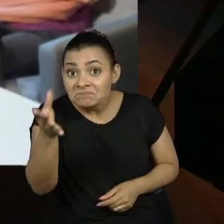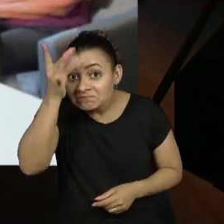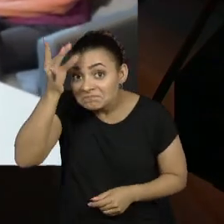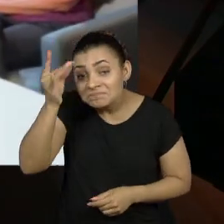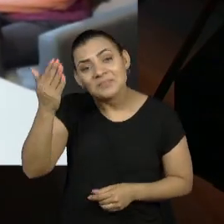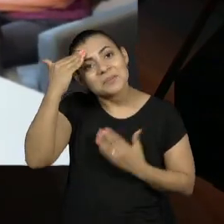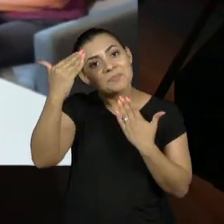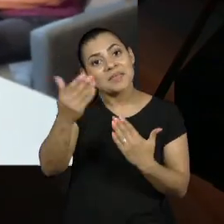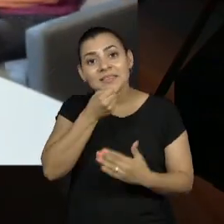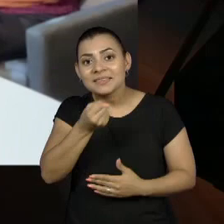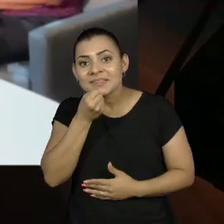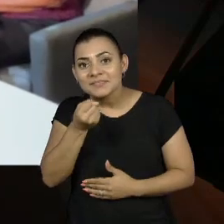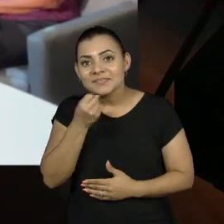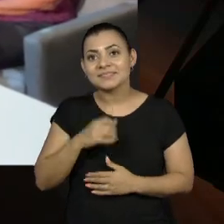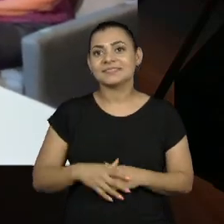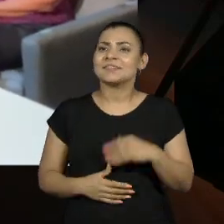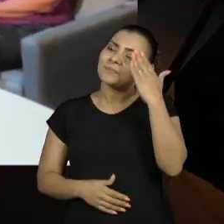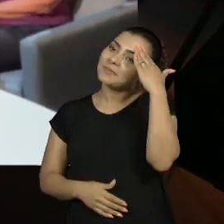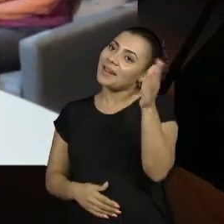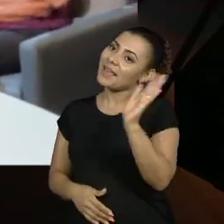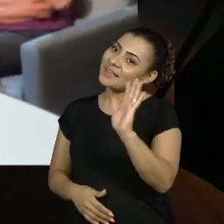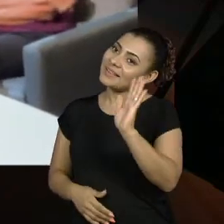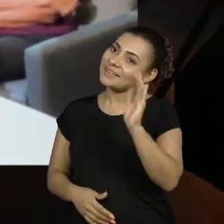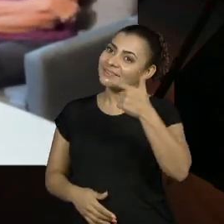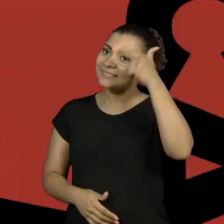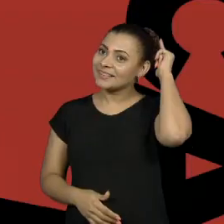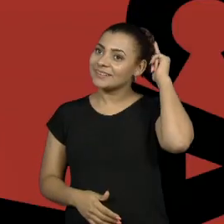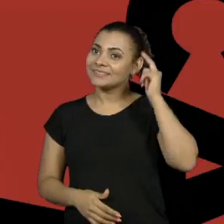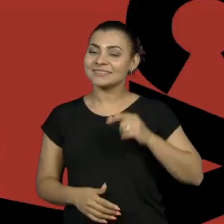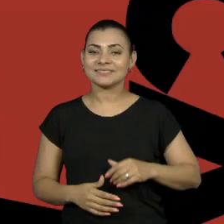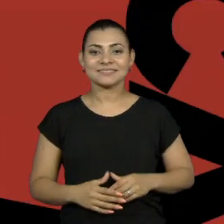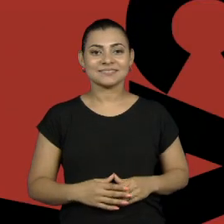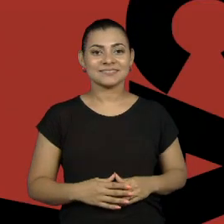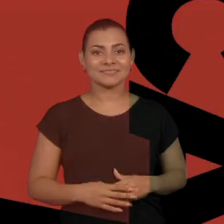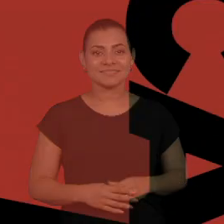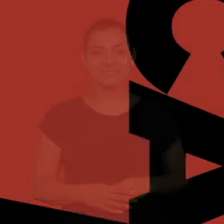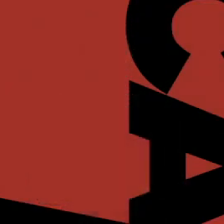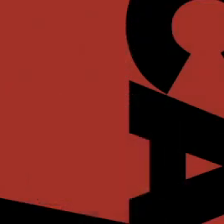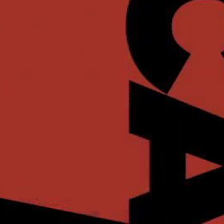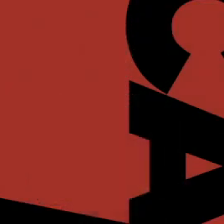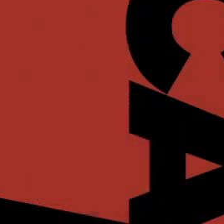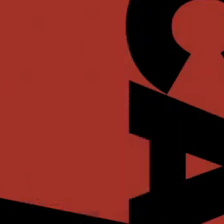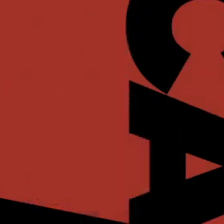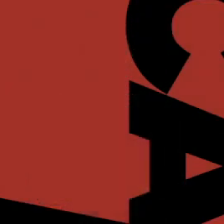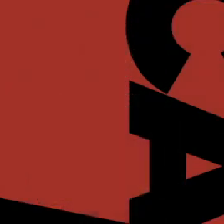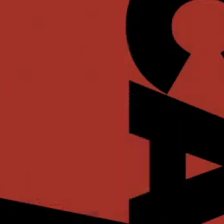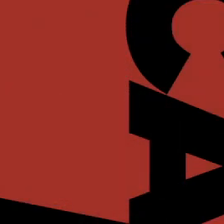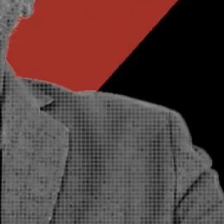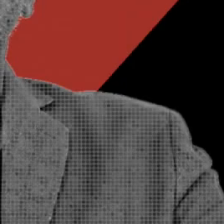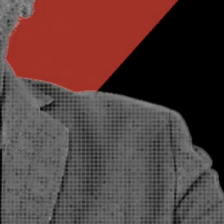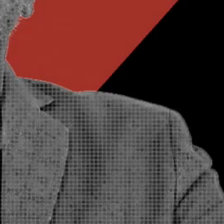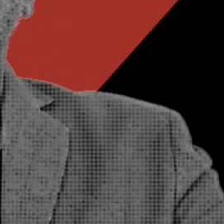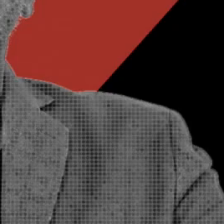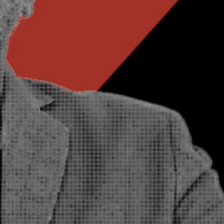obrigado pela entrevista obrigado a você tá bom E aí